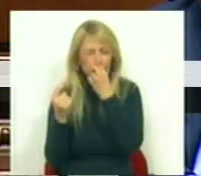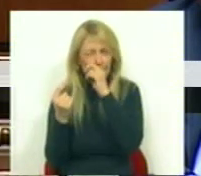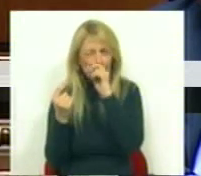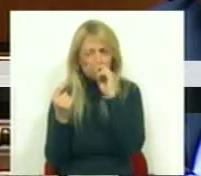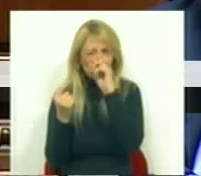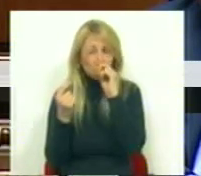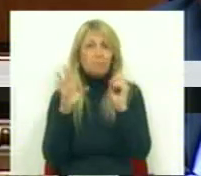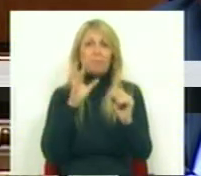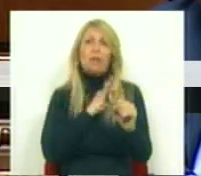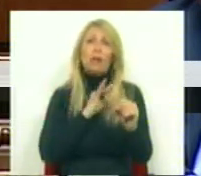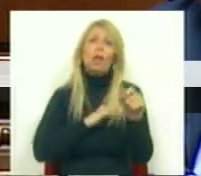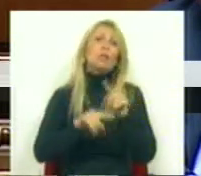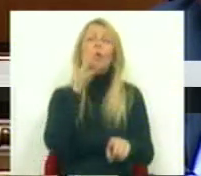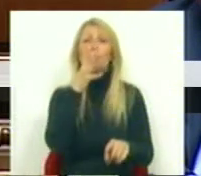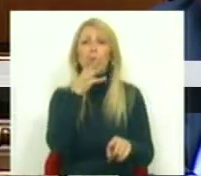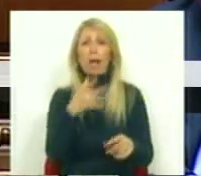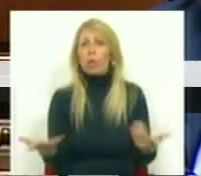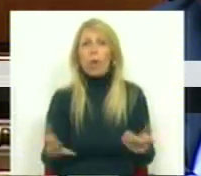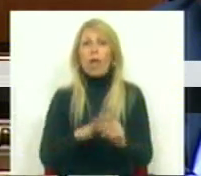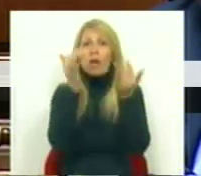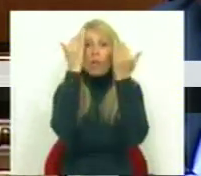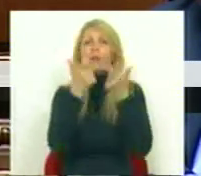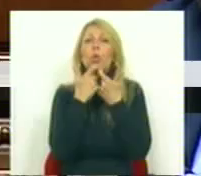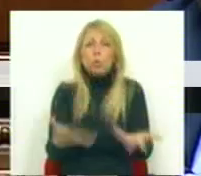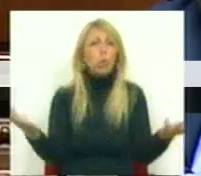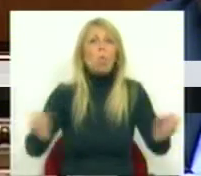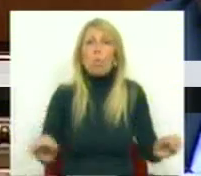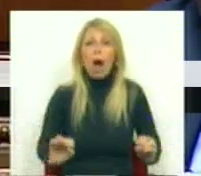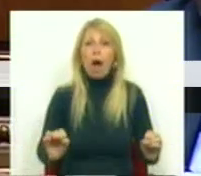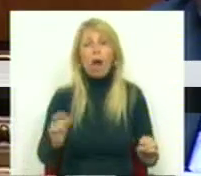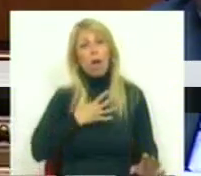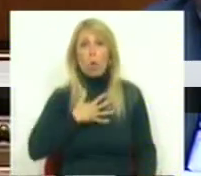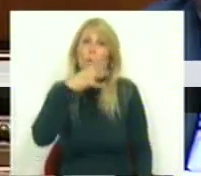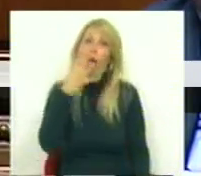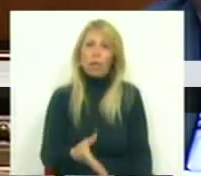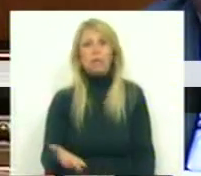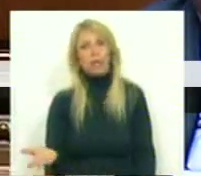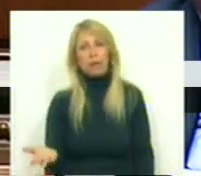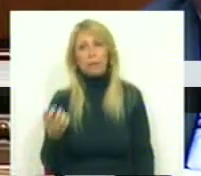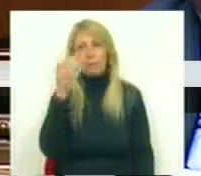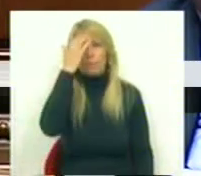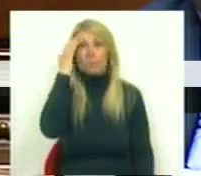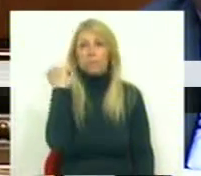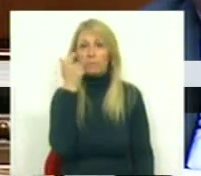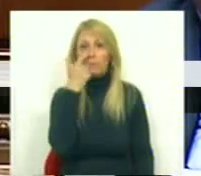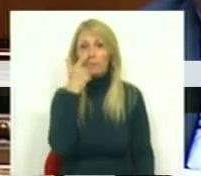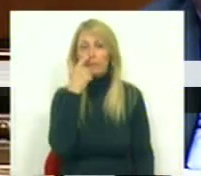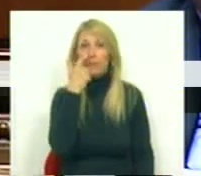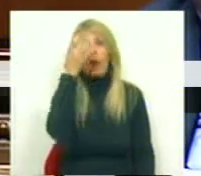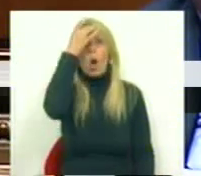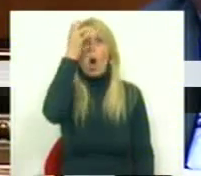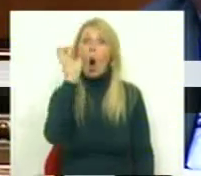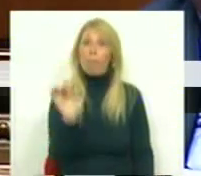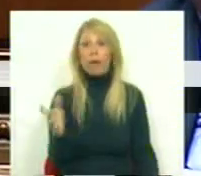dono de toda a informação não significa que a sugestão que os senhores deputados possam fazer